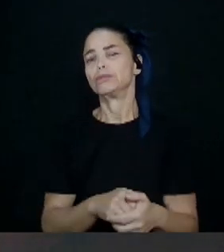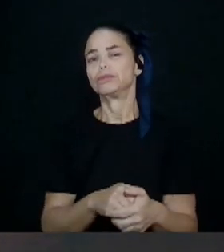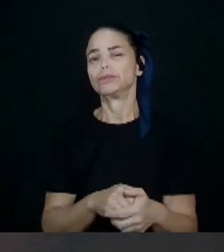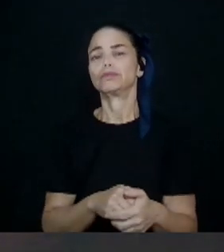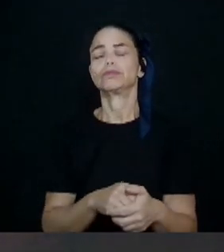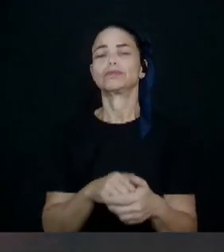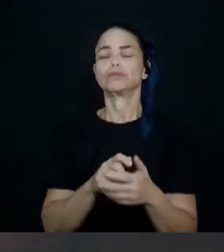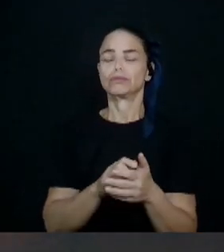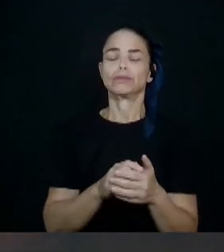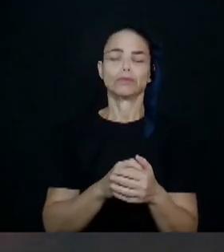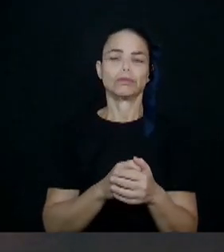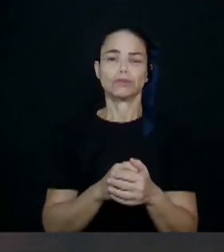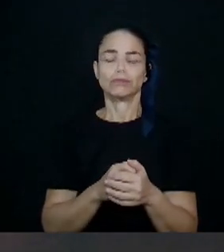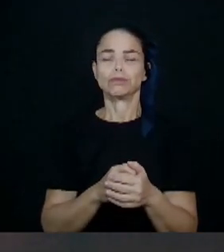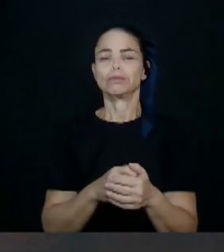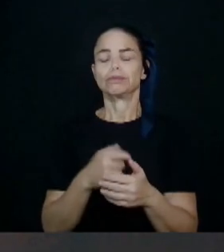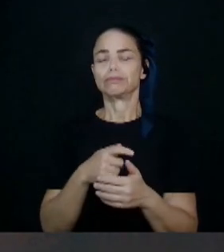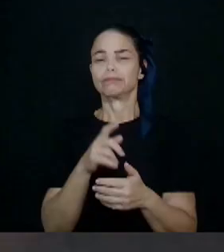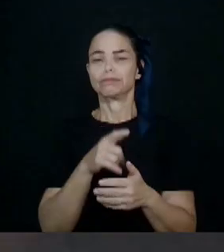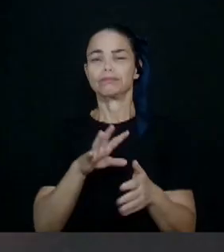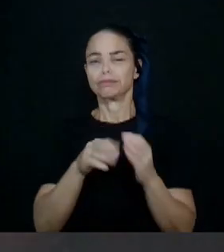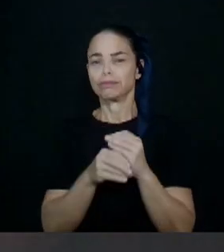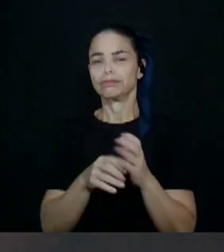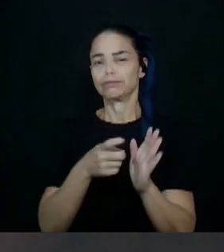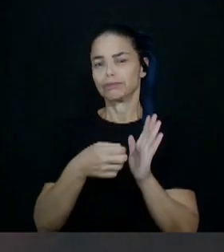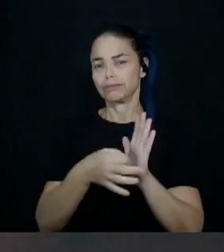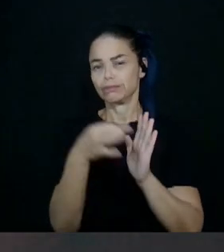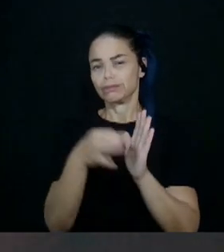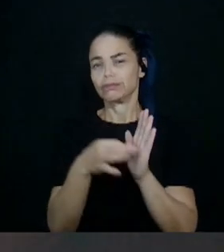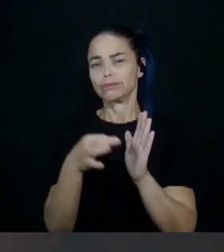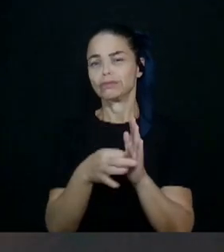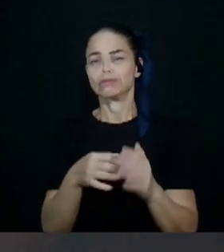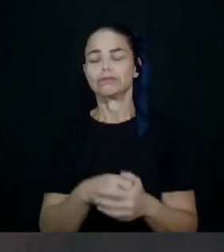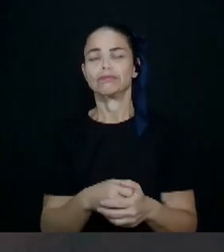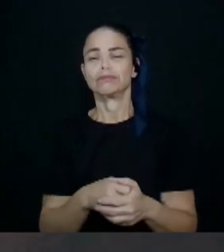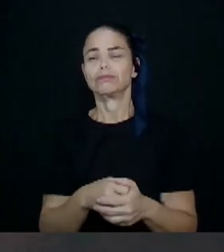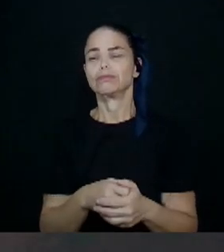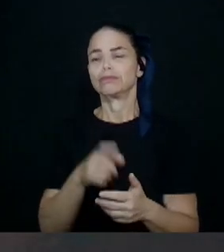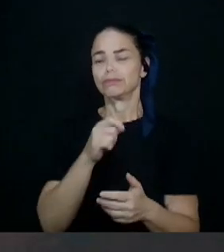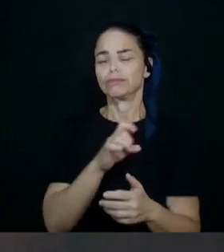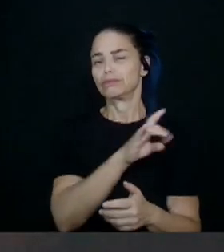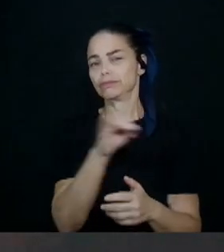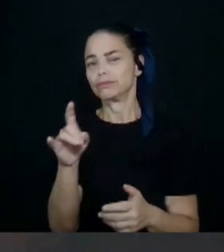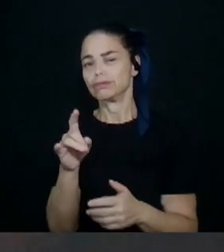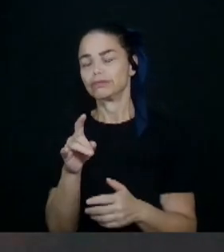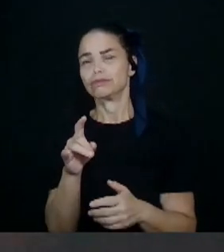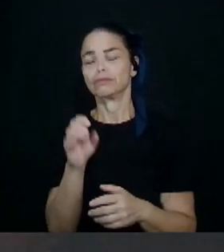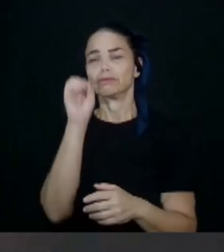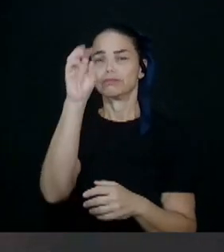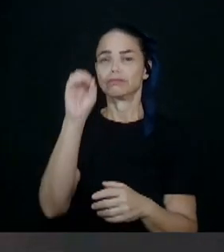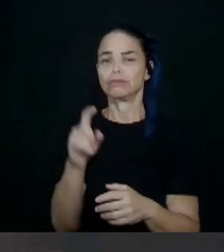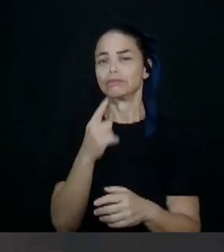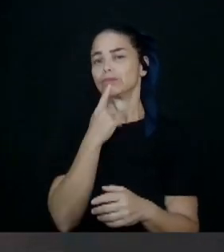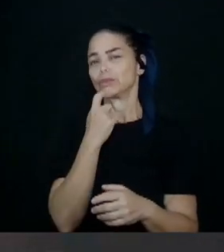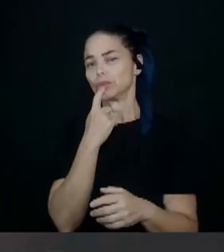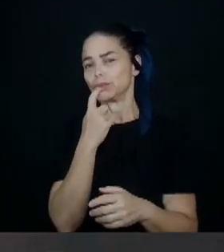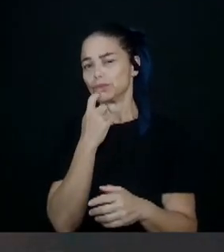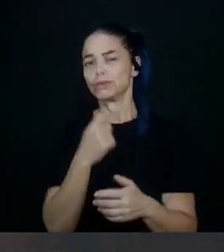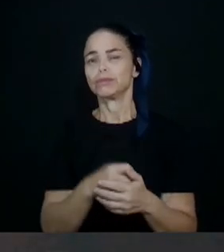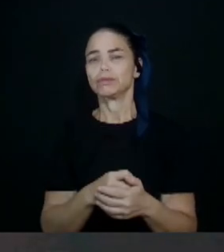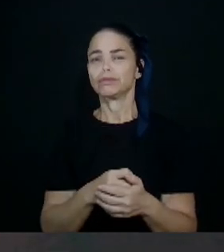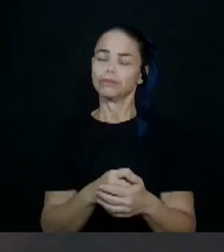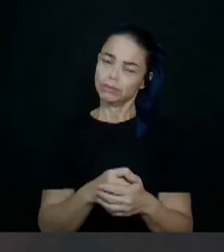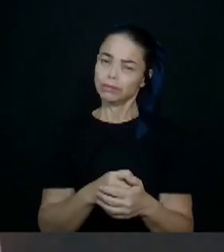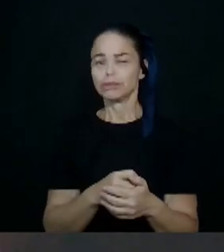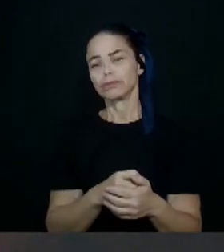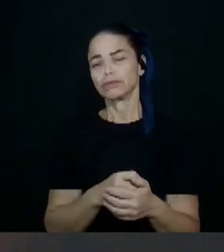né, complementando a dica que a colega comentou, eu falo, se cada semáforo você parasse, fizesse uma